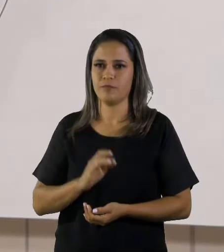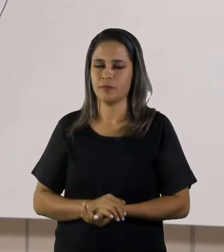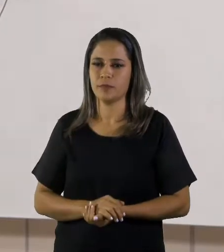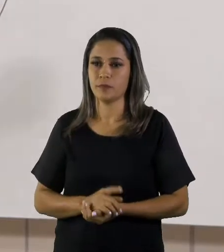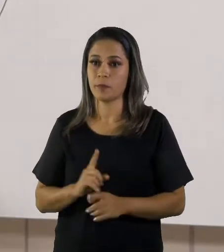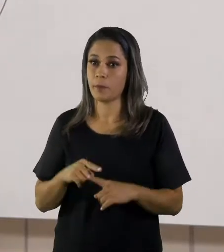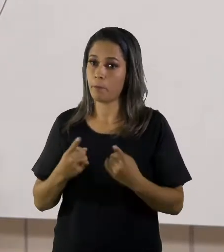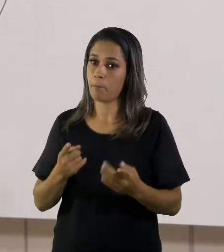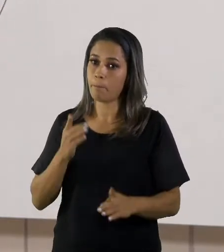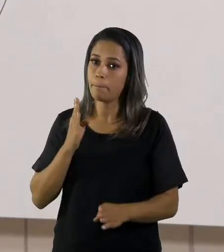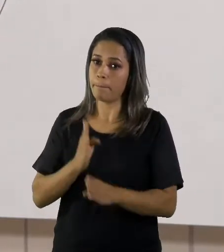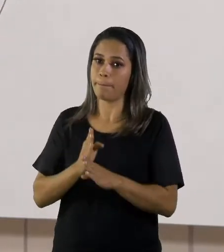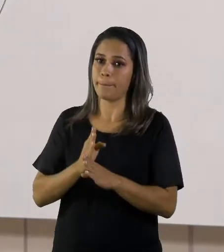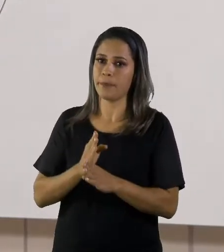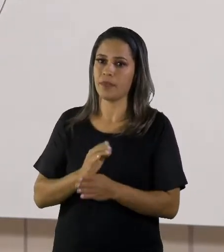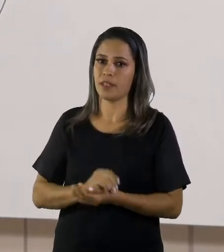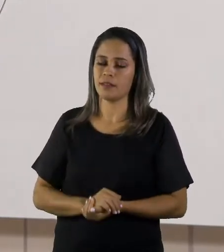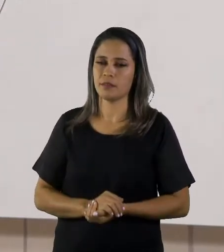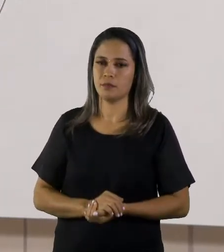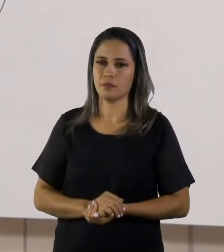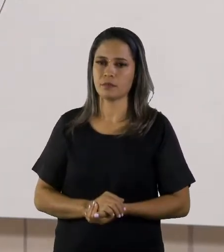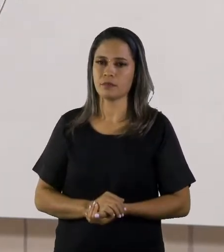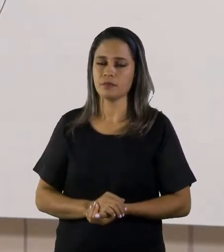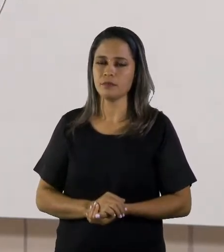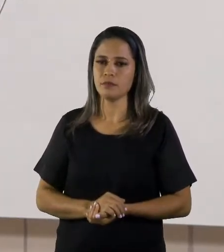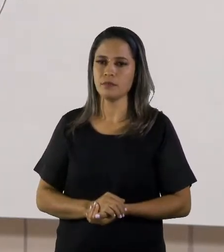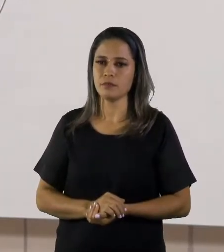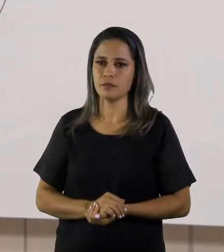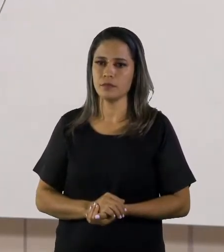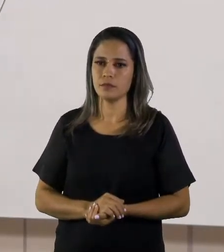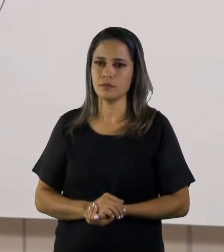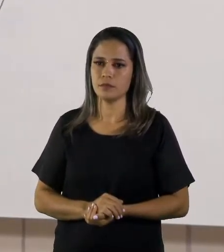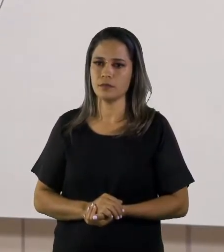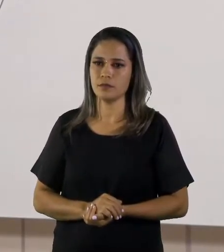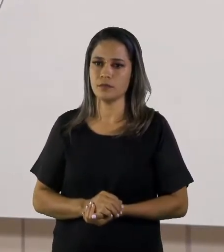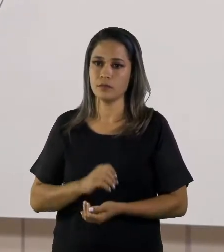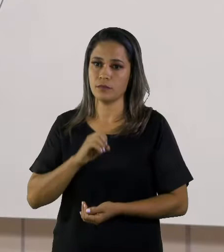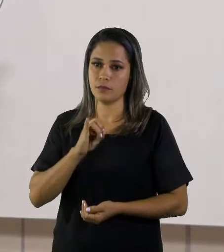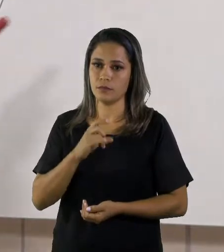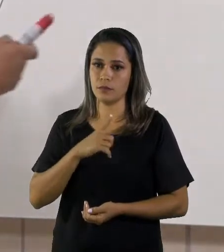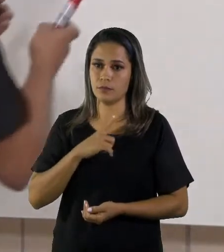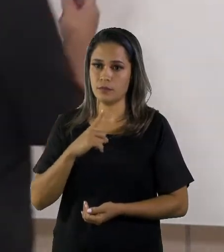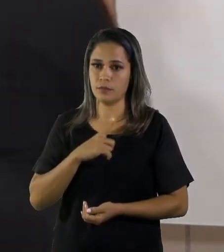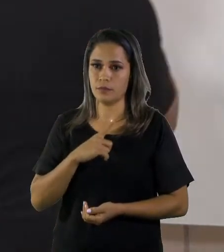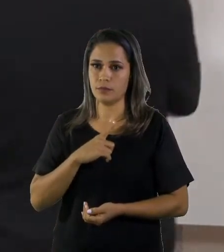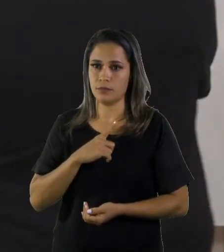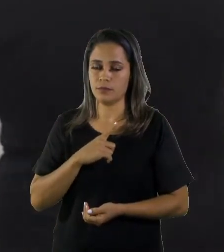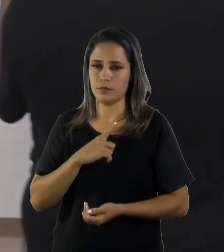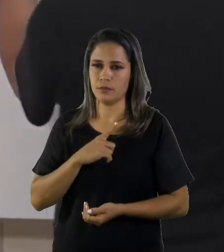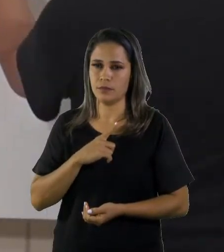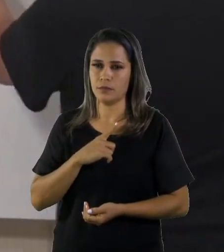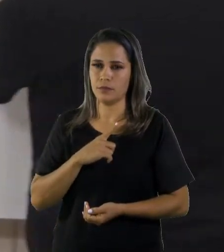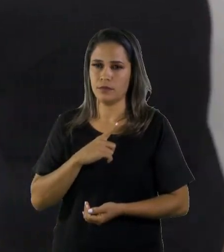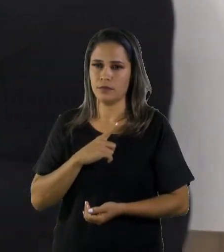consigo descobrir qual é o correspondente dele. Vamos lá? Se eu tenho esse